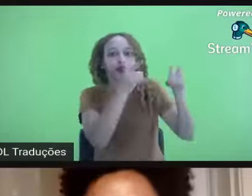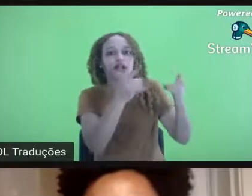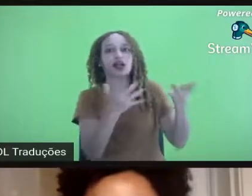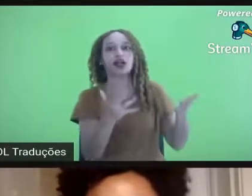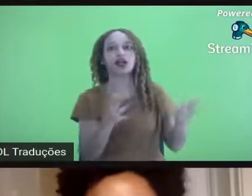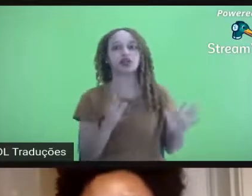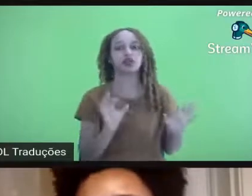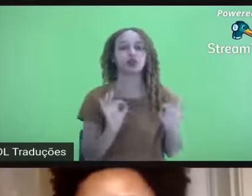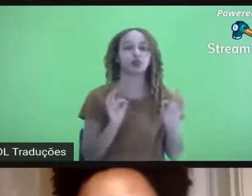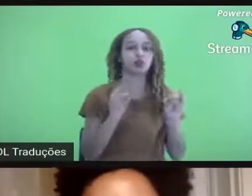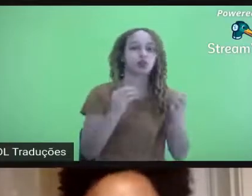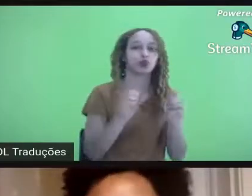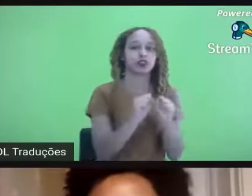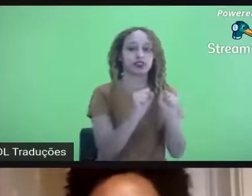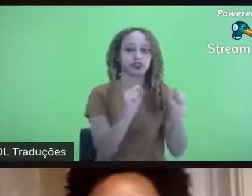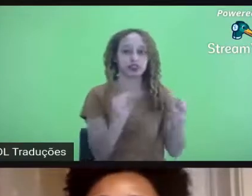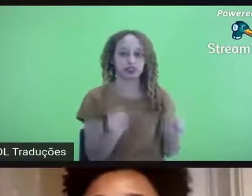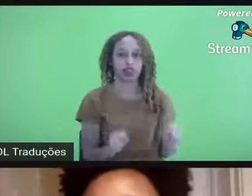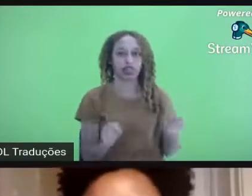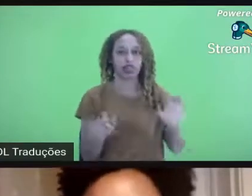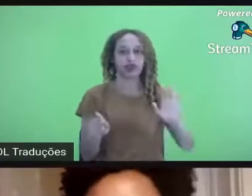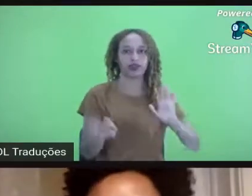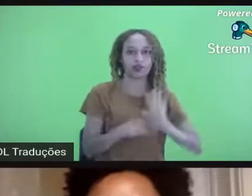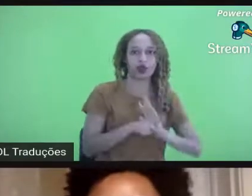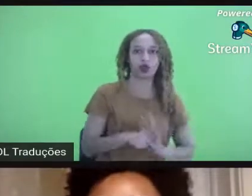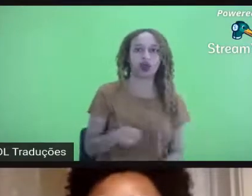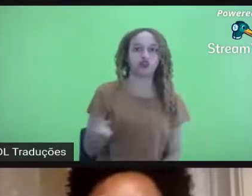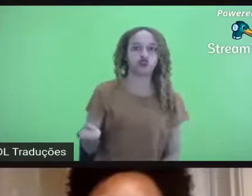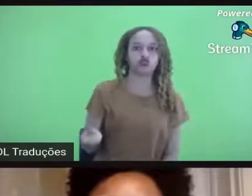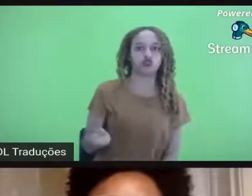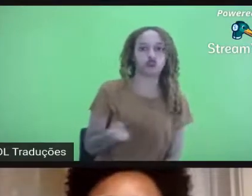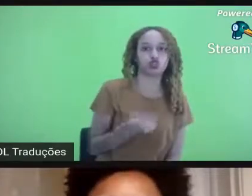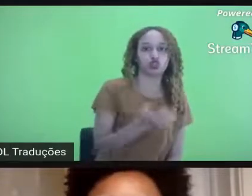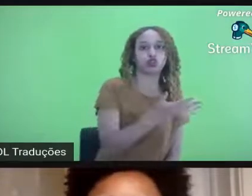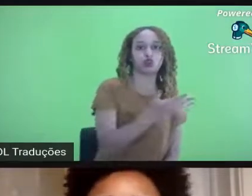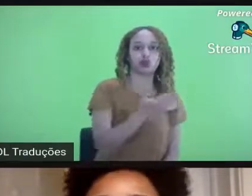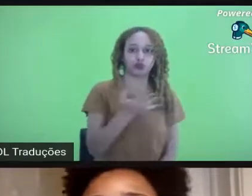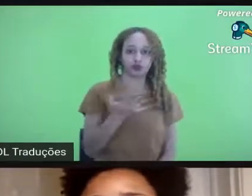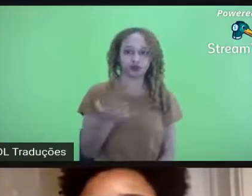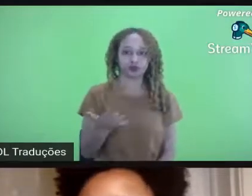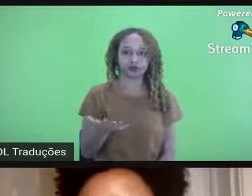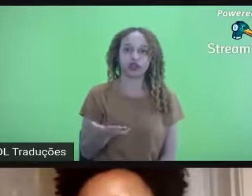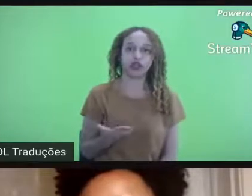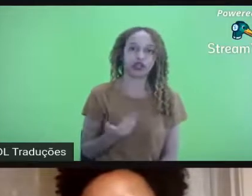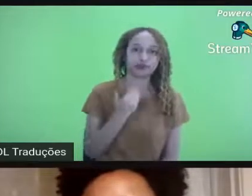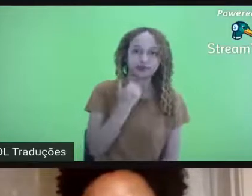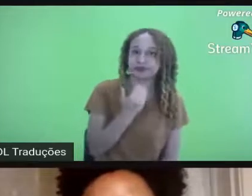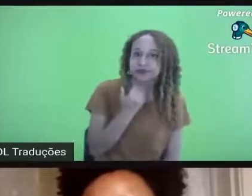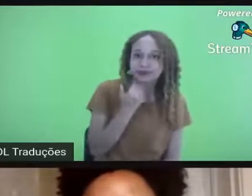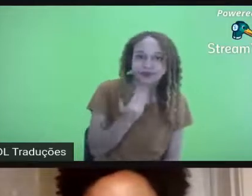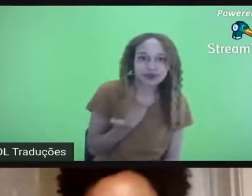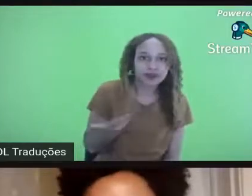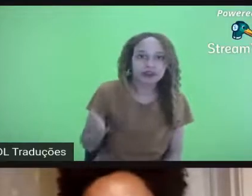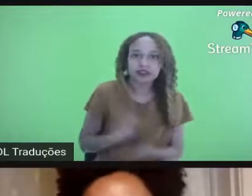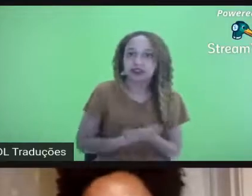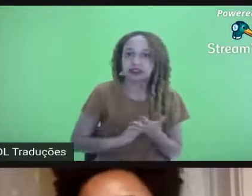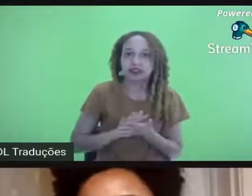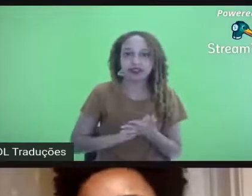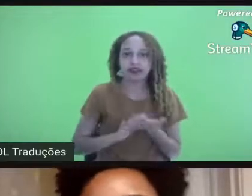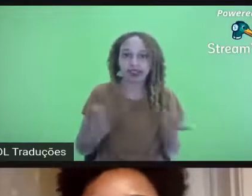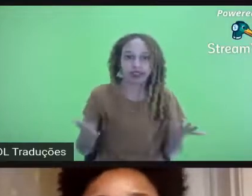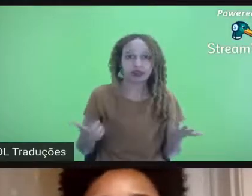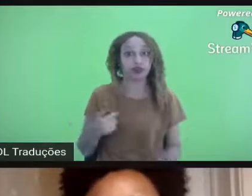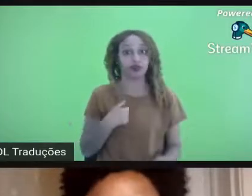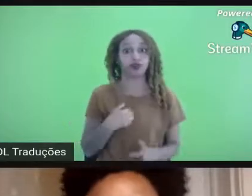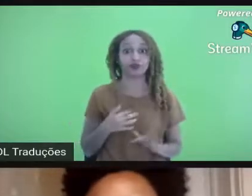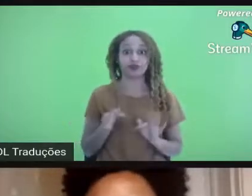num sistema modular, modernista, e a gente não conseguir construir. Então, eu fico muito feliz de chegar